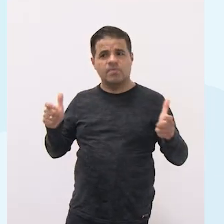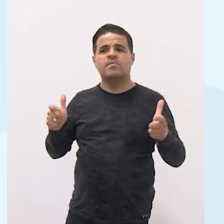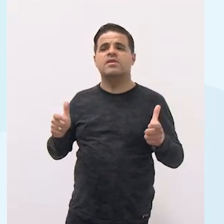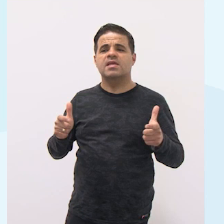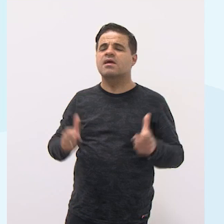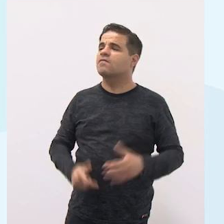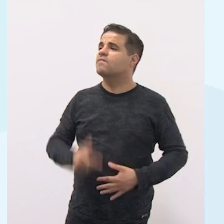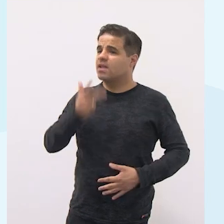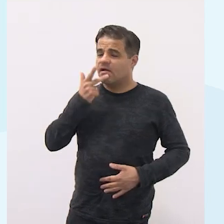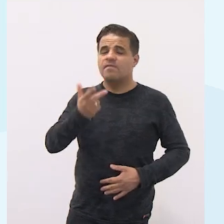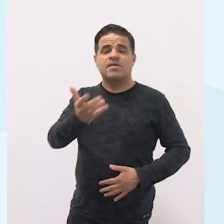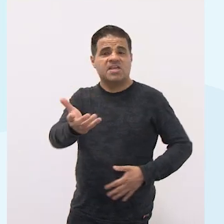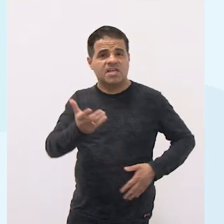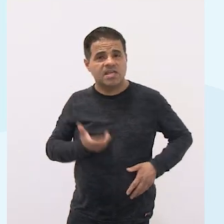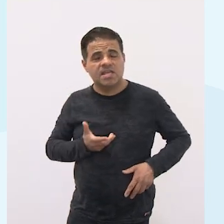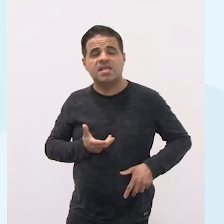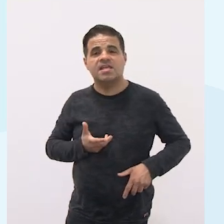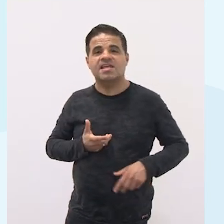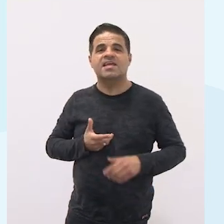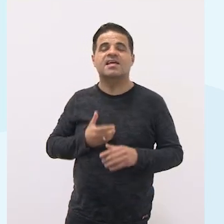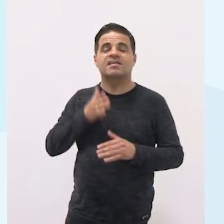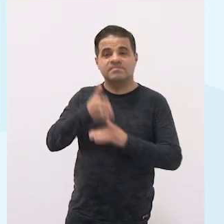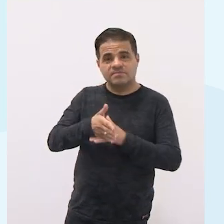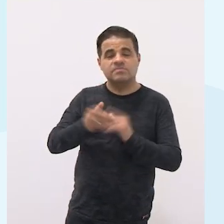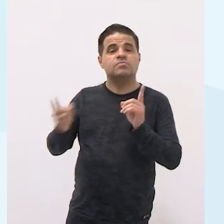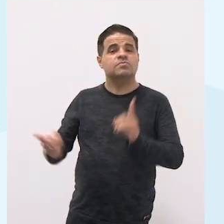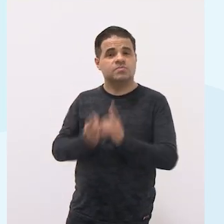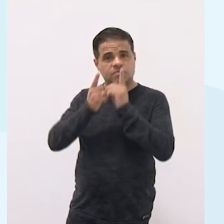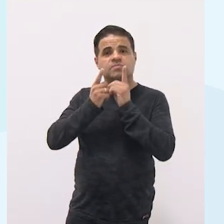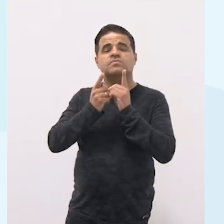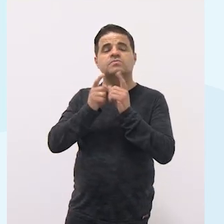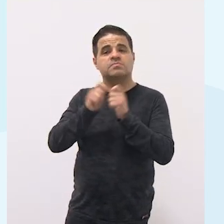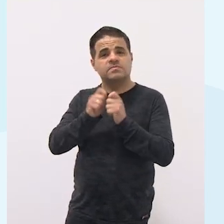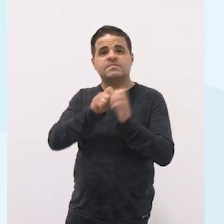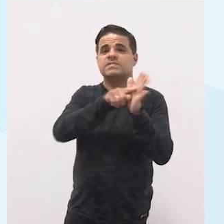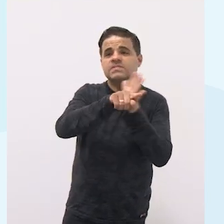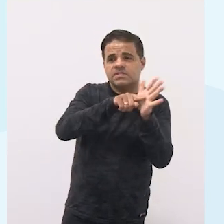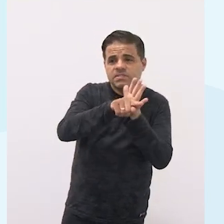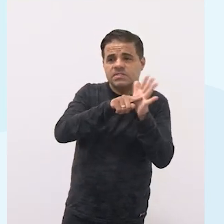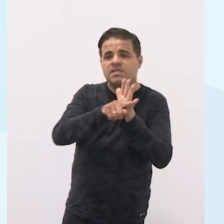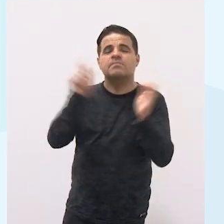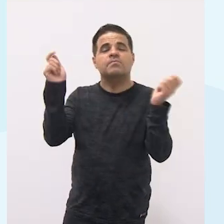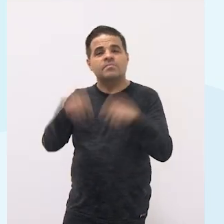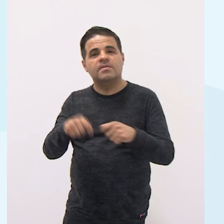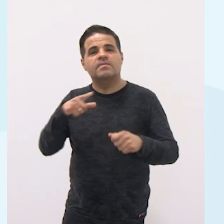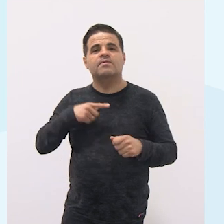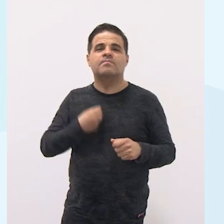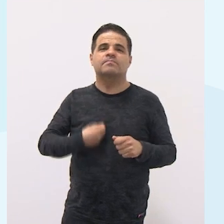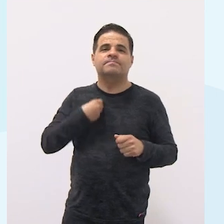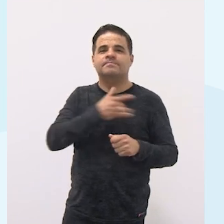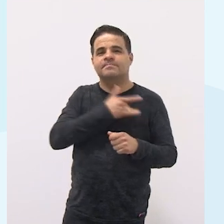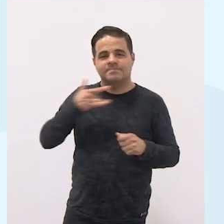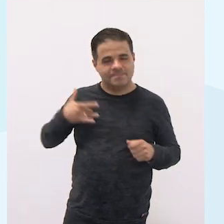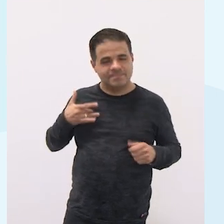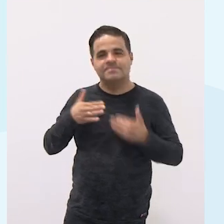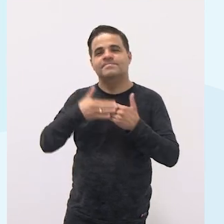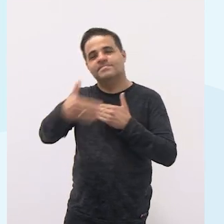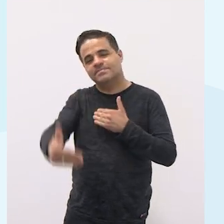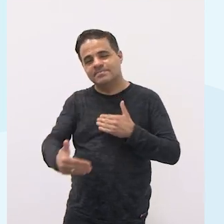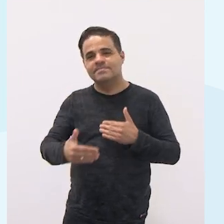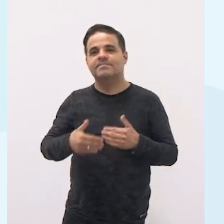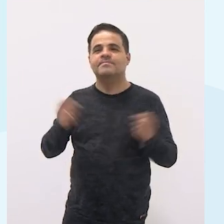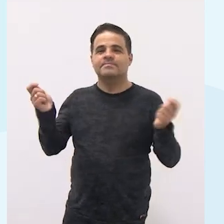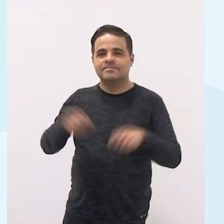maioria falava que queria ir ao atendimento para fazer exames, para poder ter uma vida saudável, que queriam